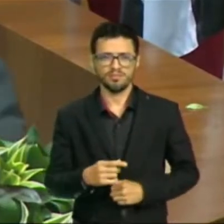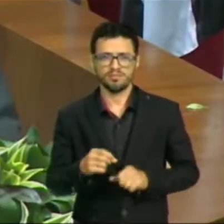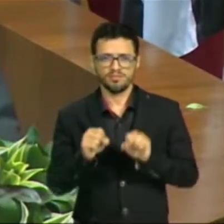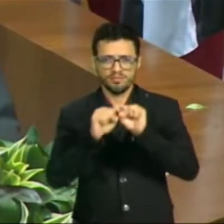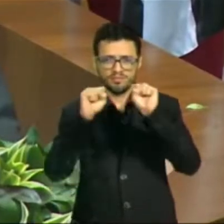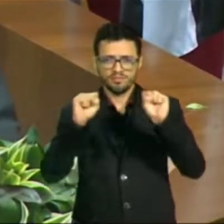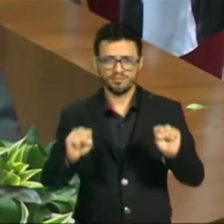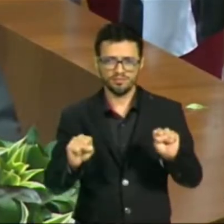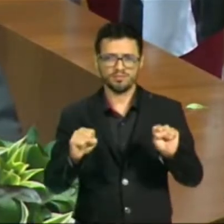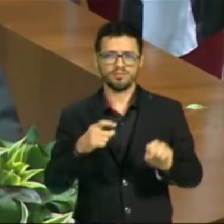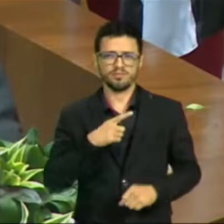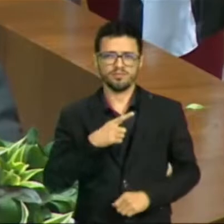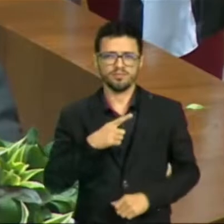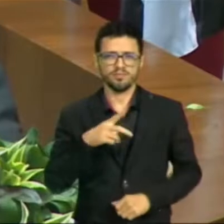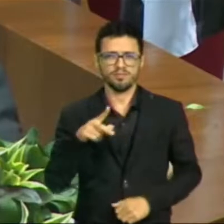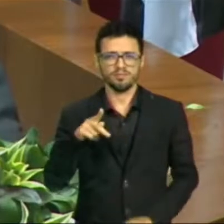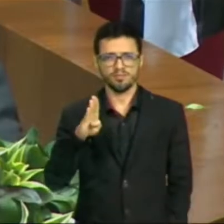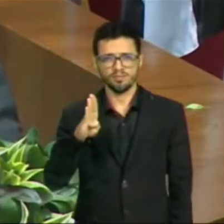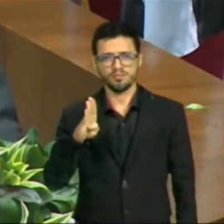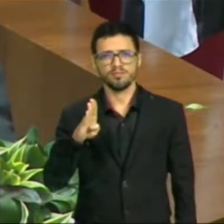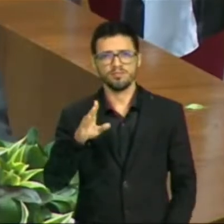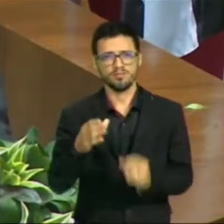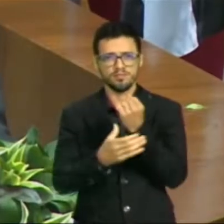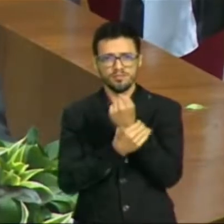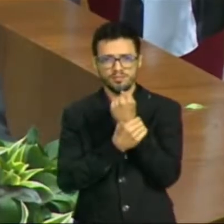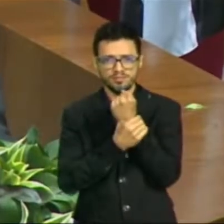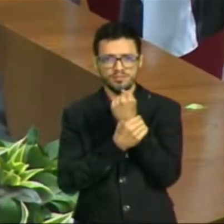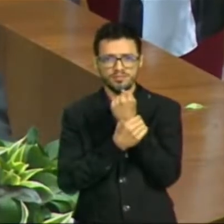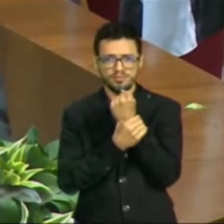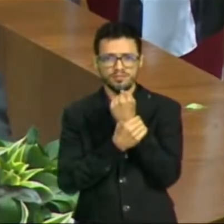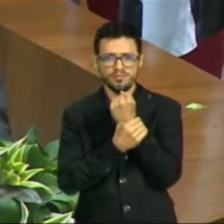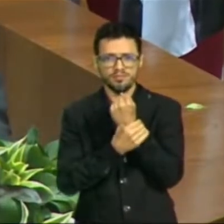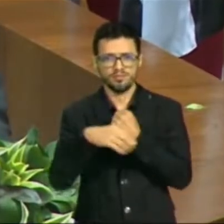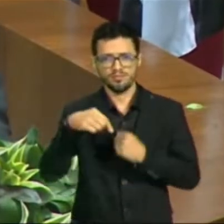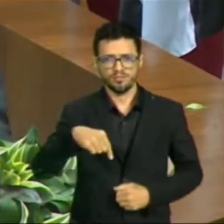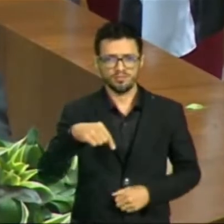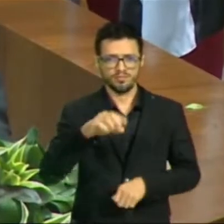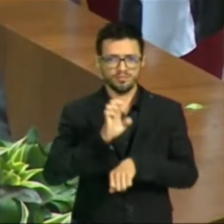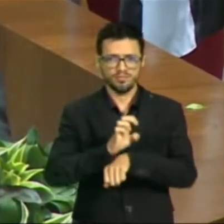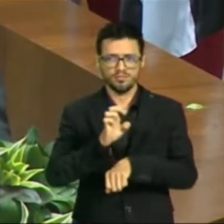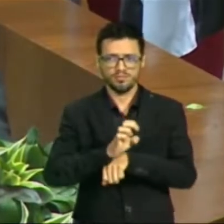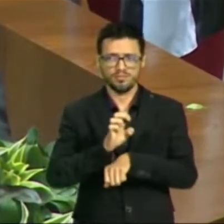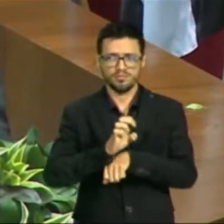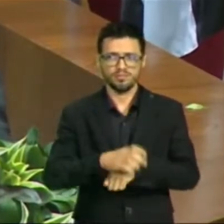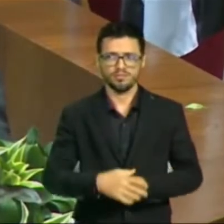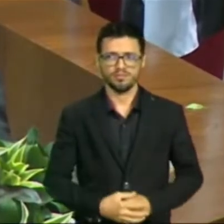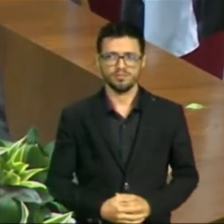sistema público de segurança do nosso estado.